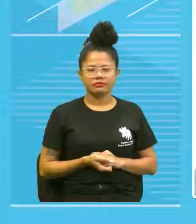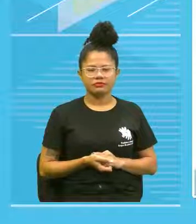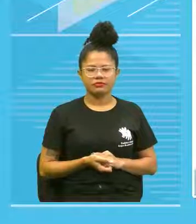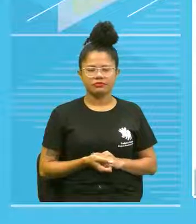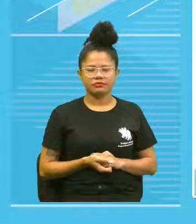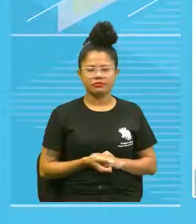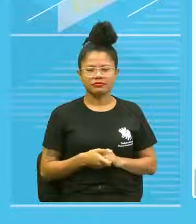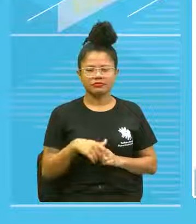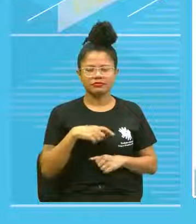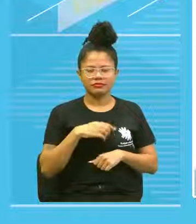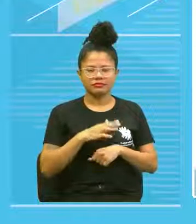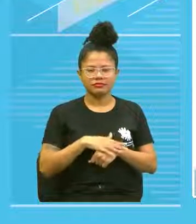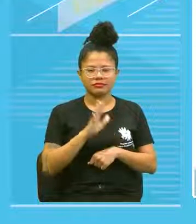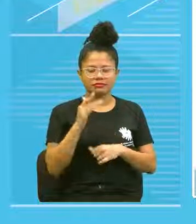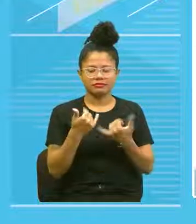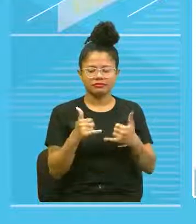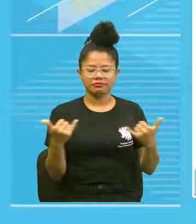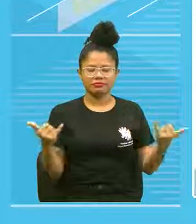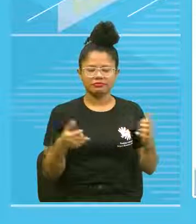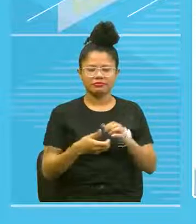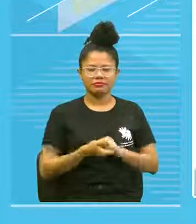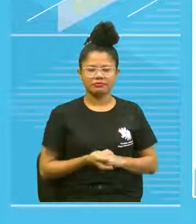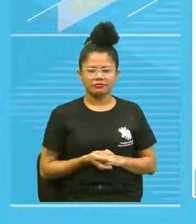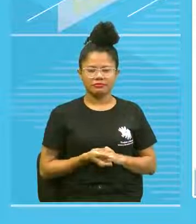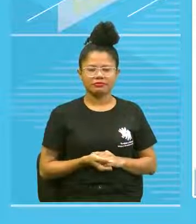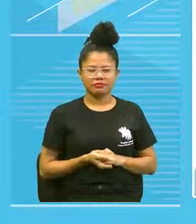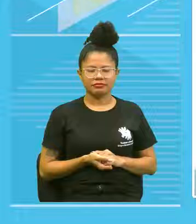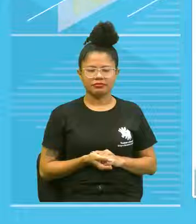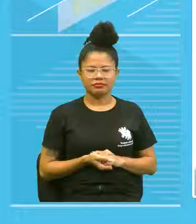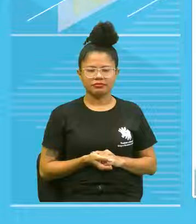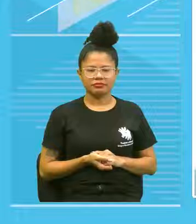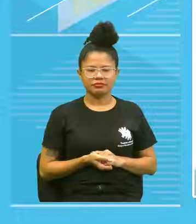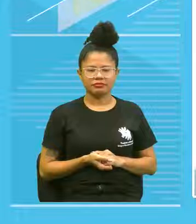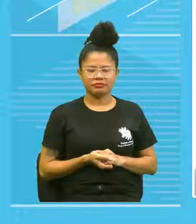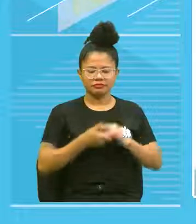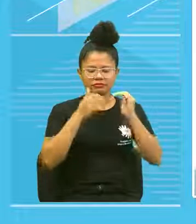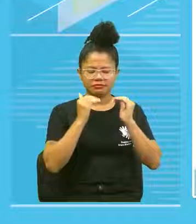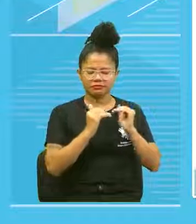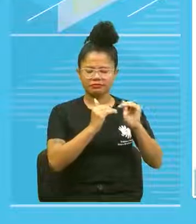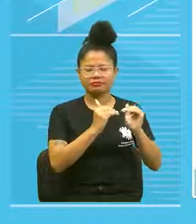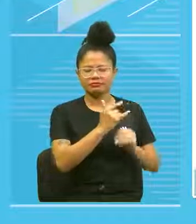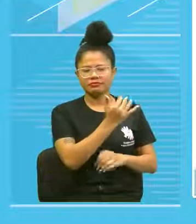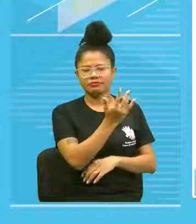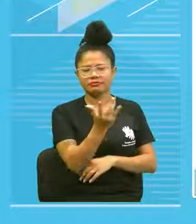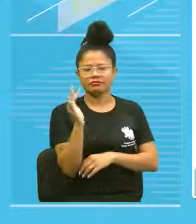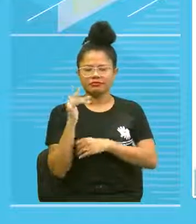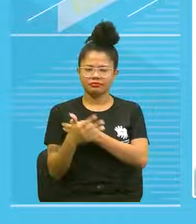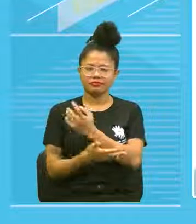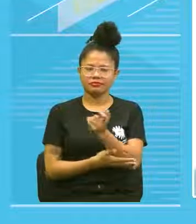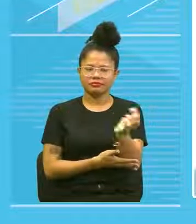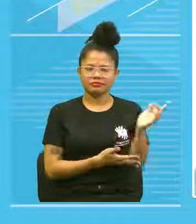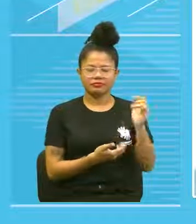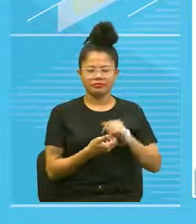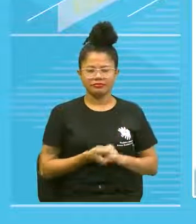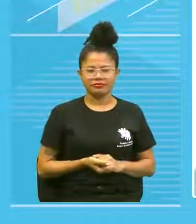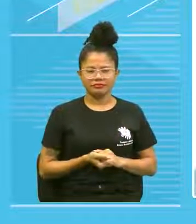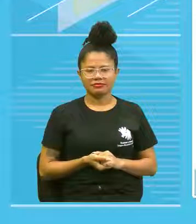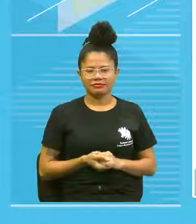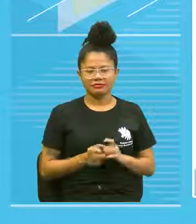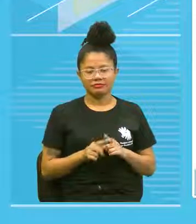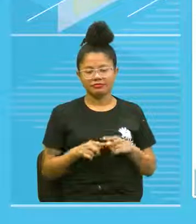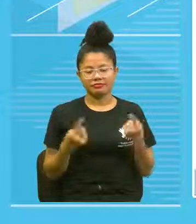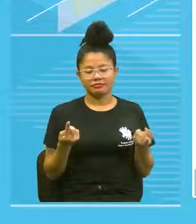e produzindo energia e e respeitando a natureza é